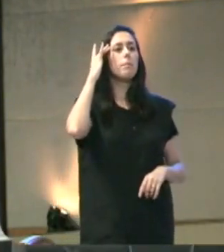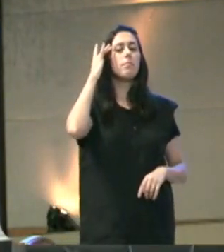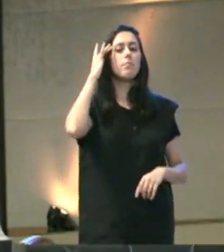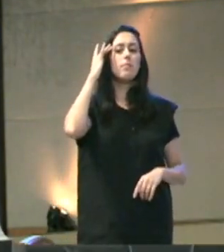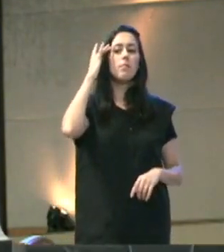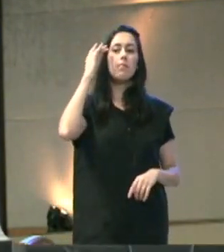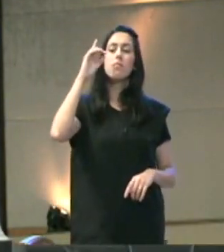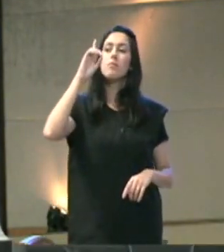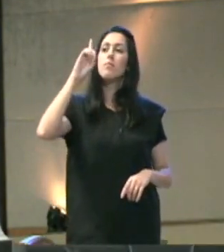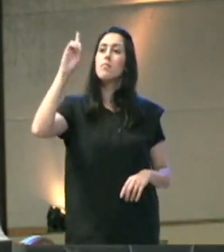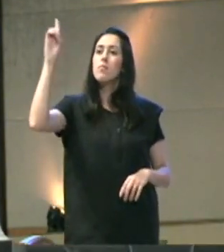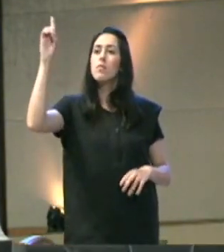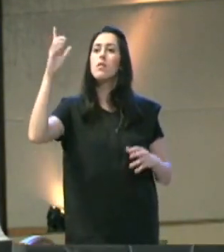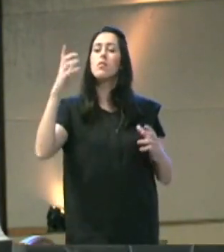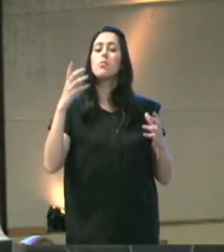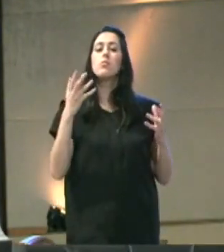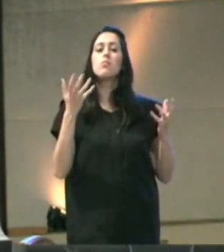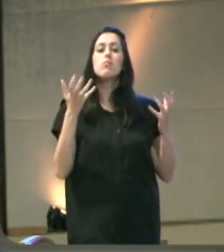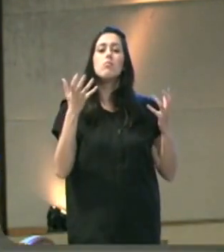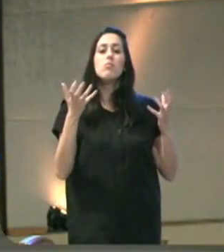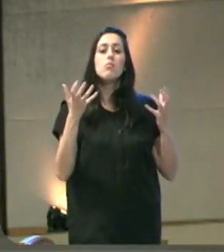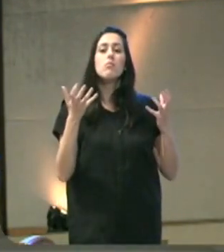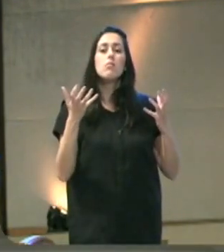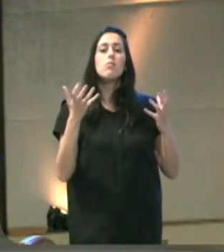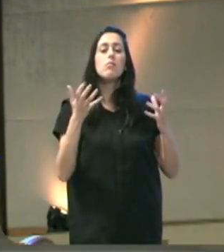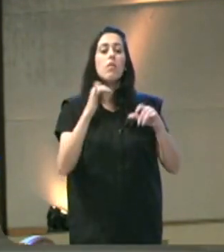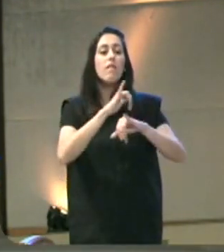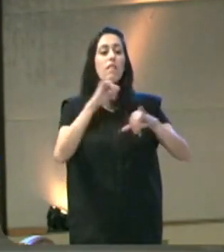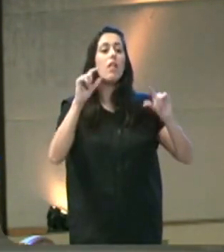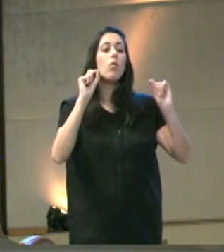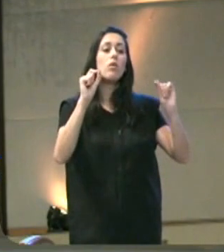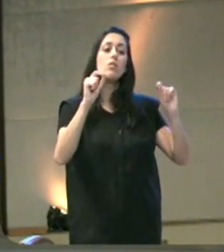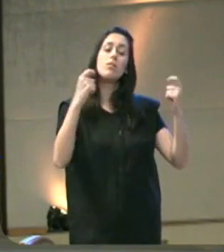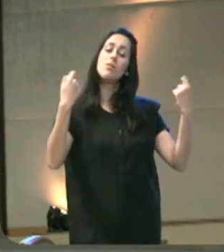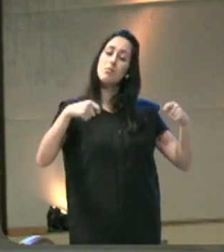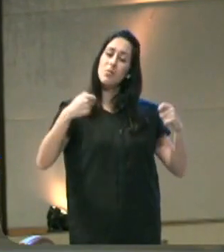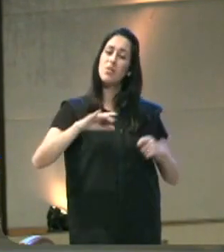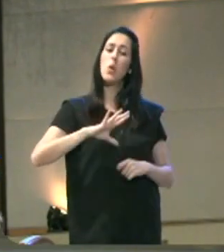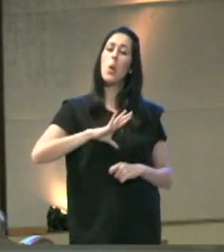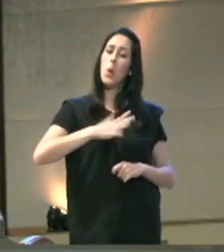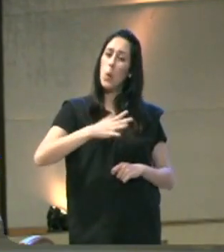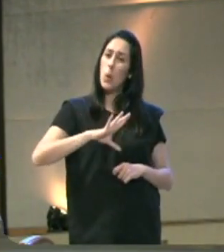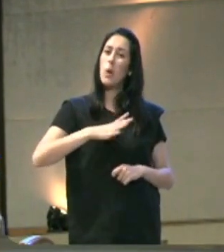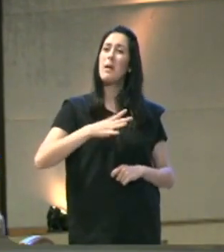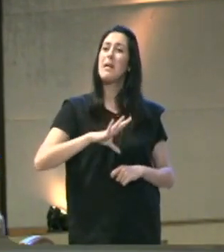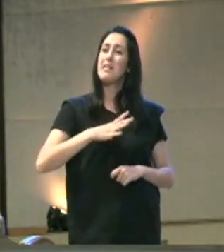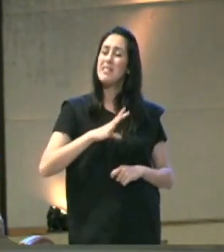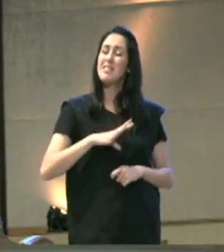vida, você vai ter que ter coragem de entregar algumas coisas na minha mão.